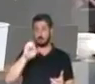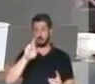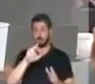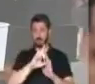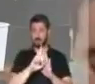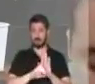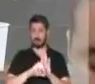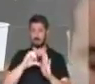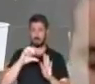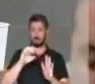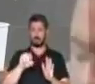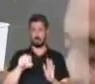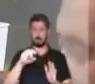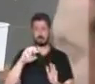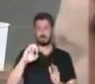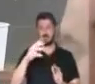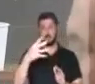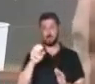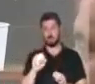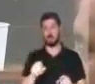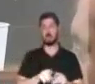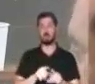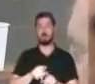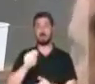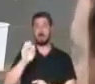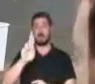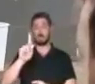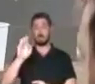Rodrimar, com decreto 9.048, e o da Argeplan, com Coronel Lima.